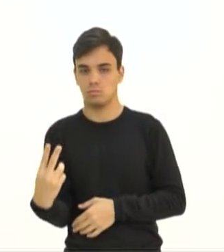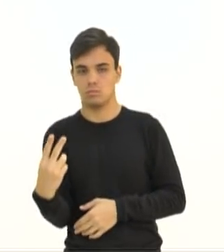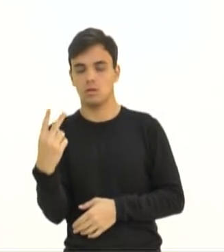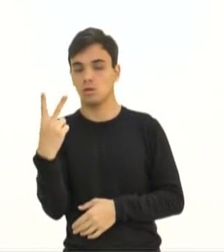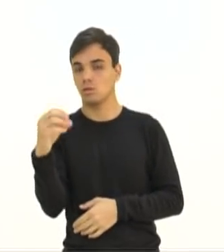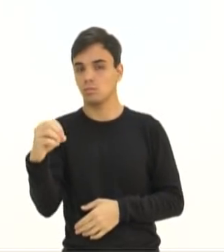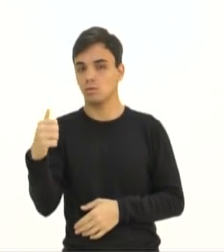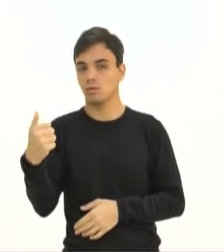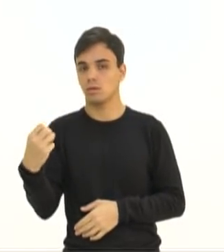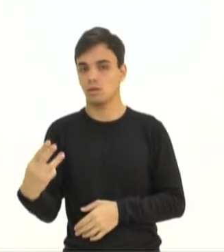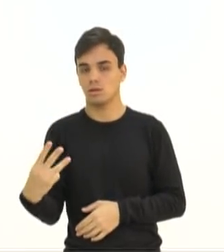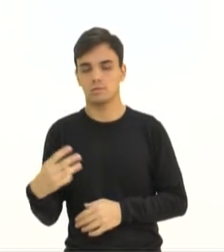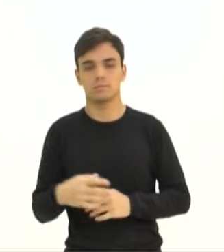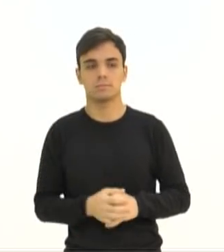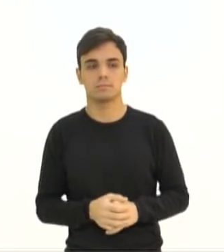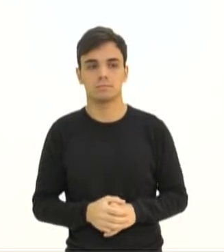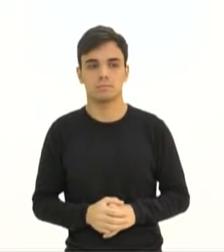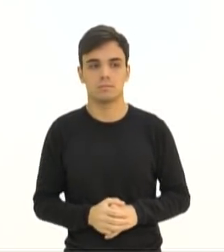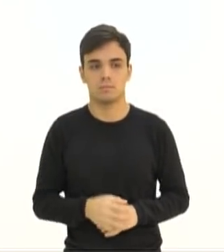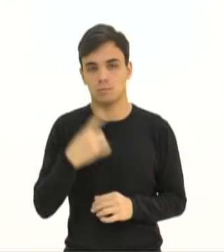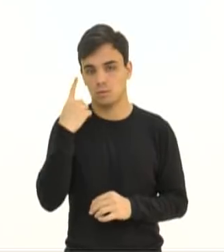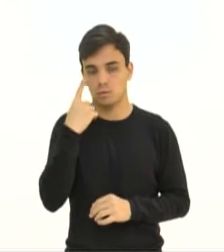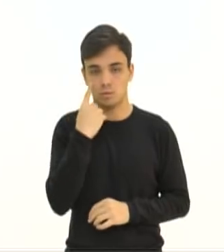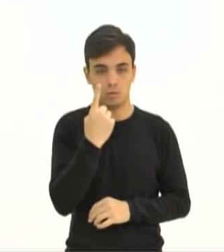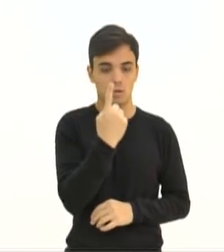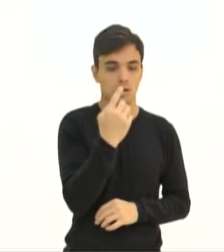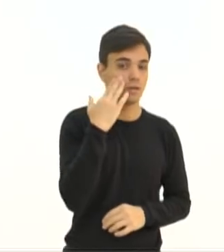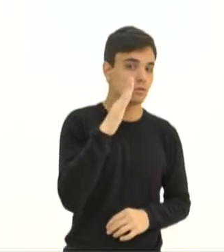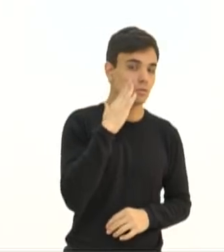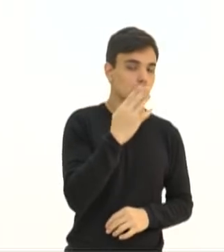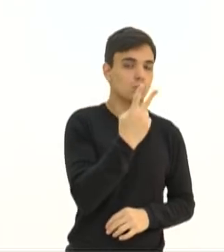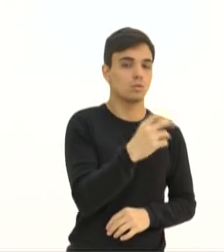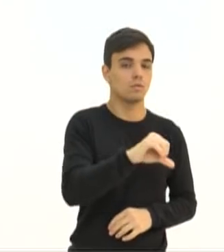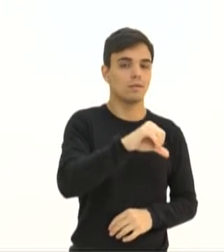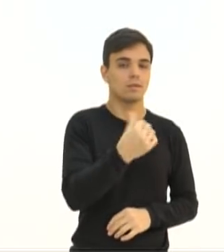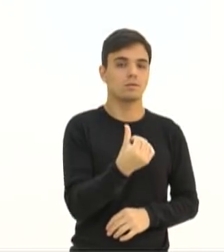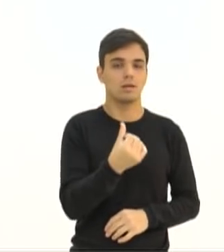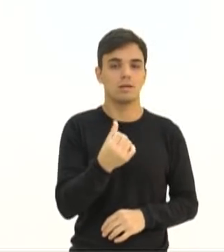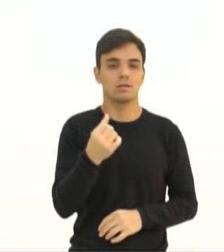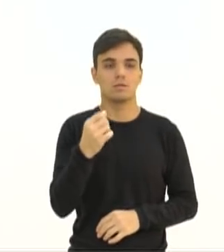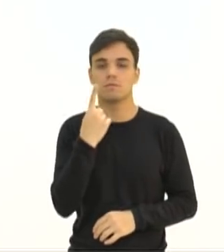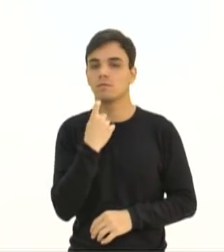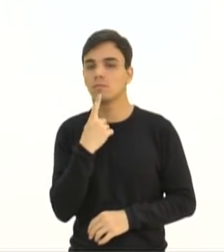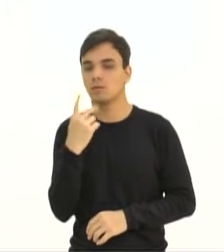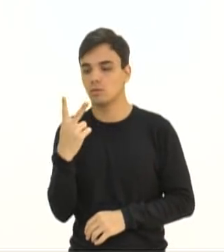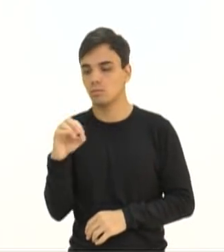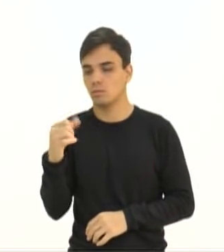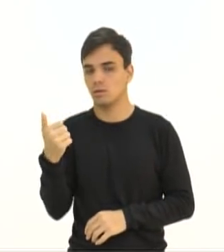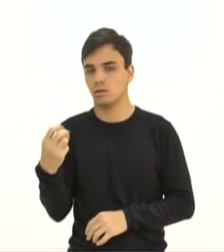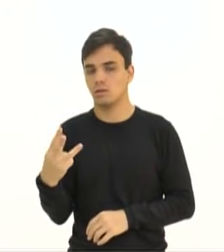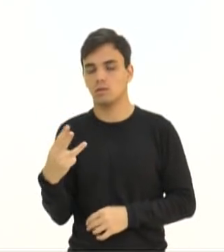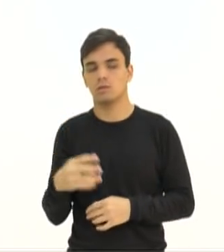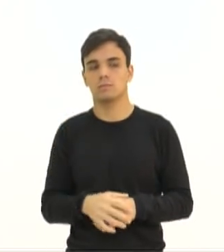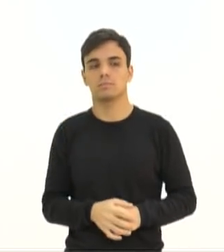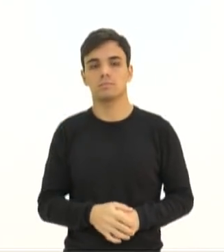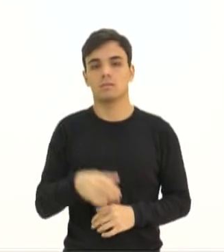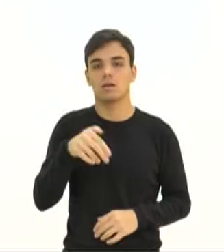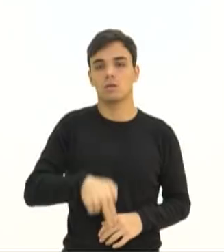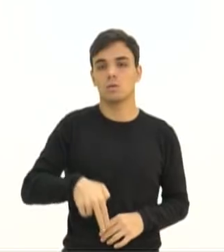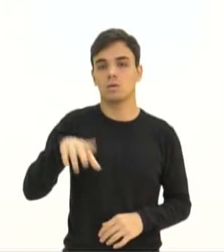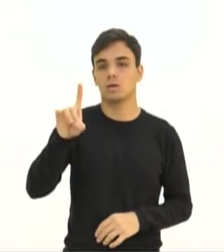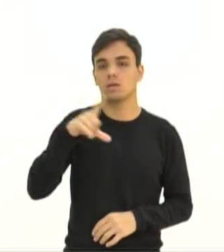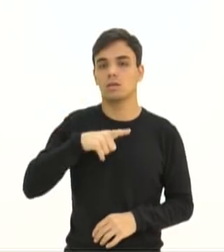períodos ali. O azul é 96, o vermelho é 2013. No Nordeste, nós vamos ter ali